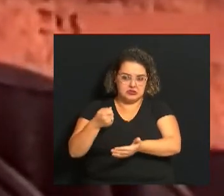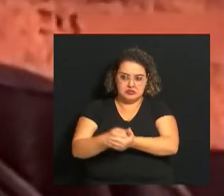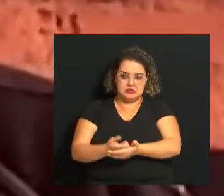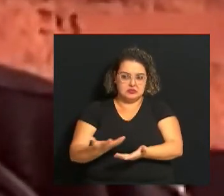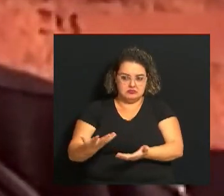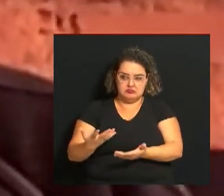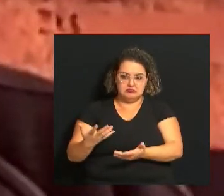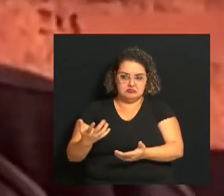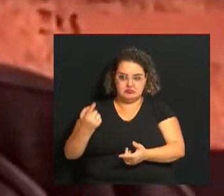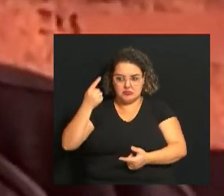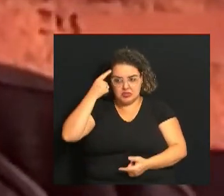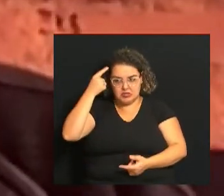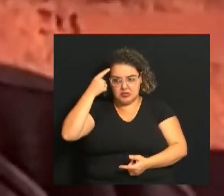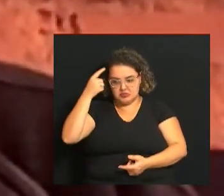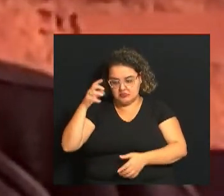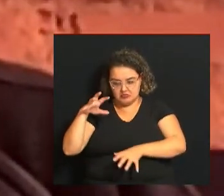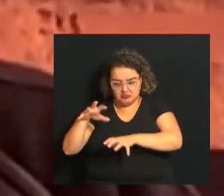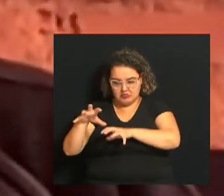de ideias, né,